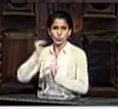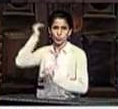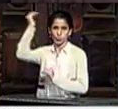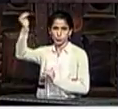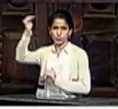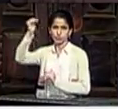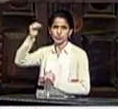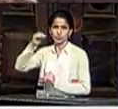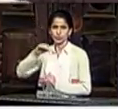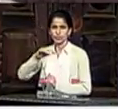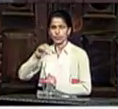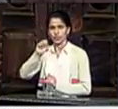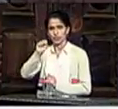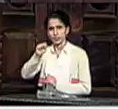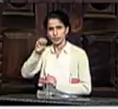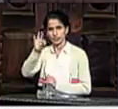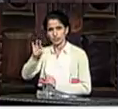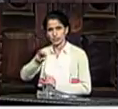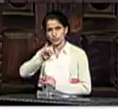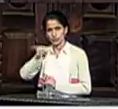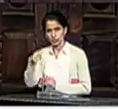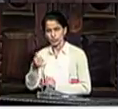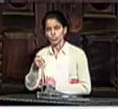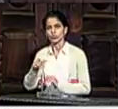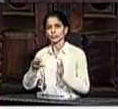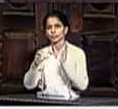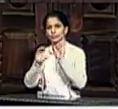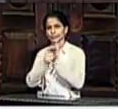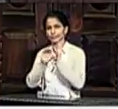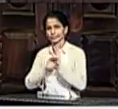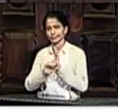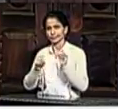Federal considerada inconstitucional.